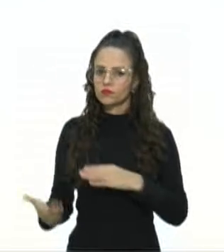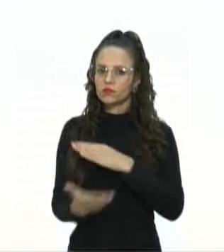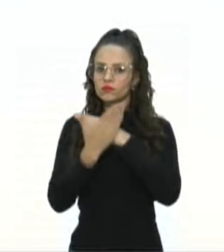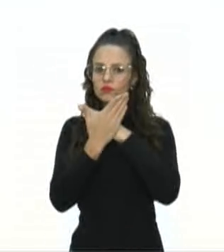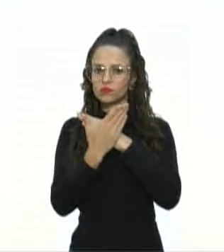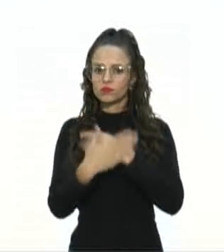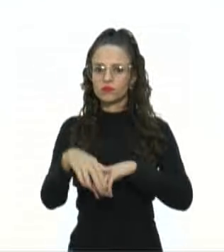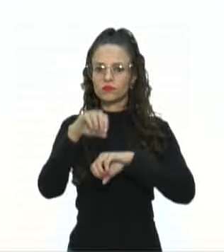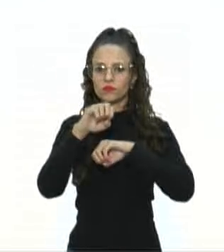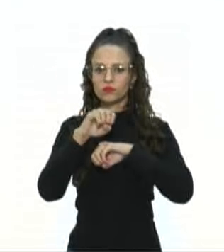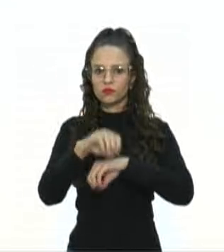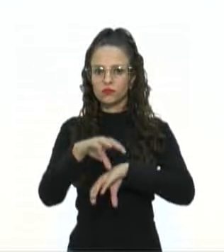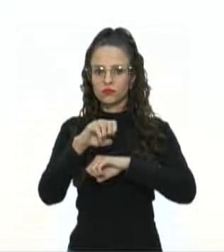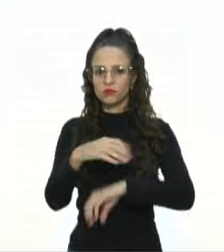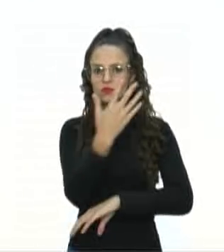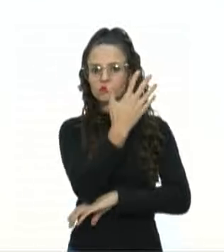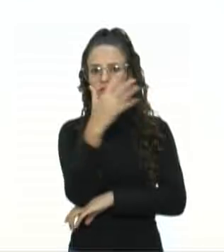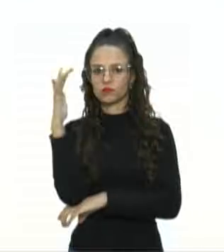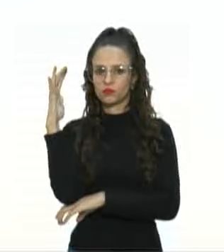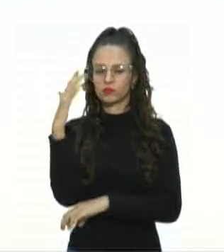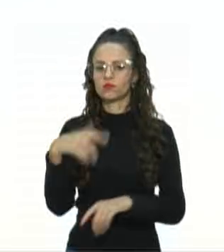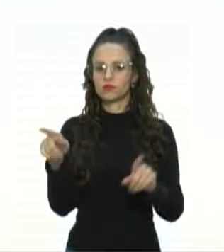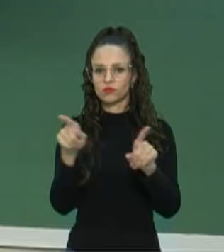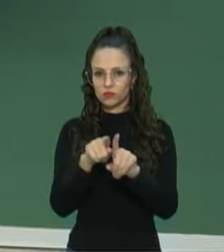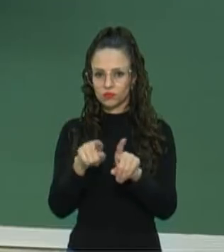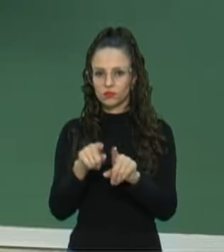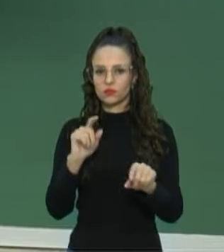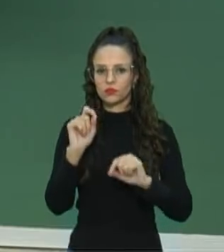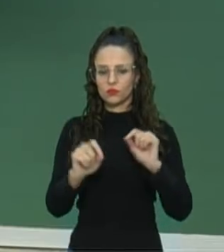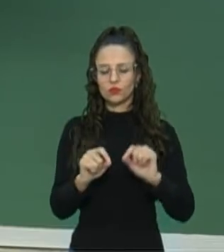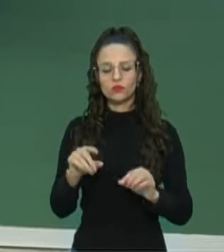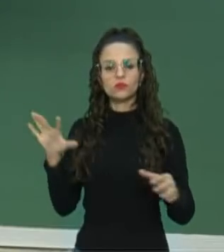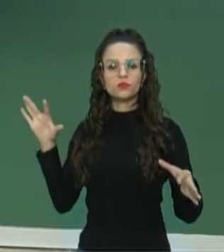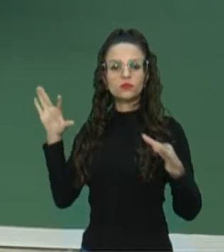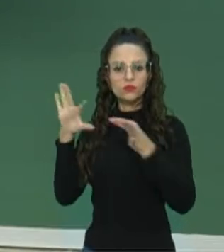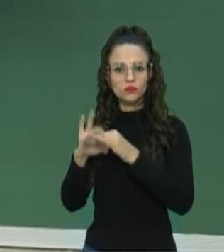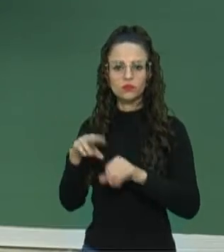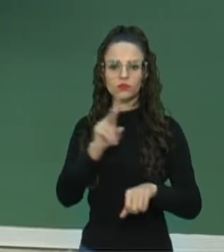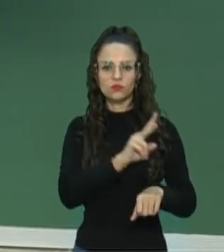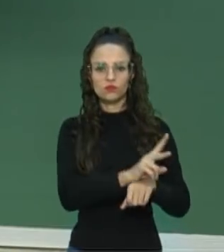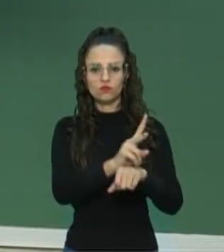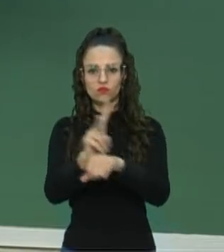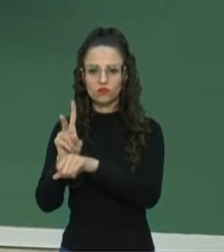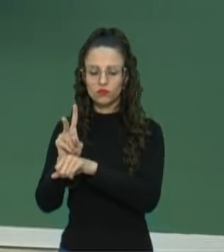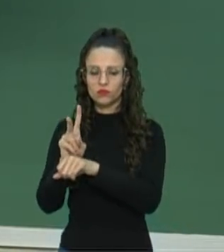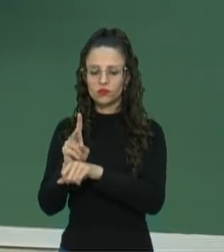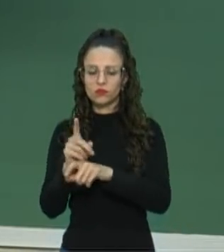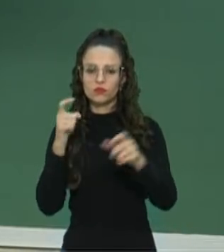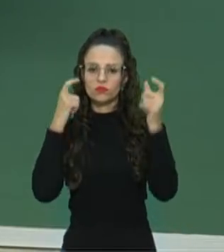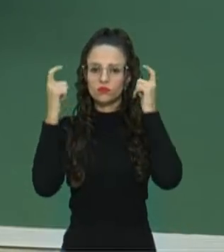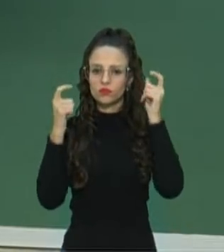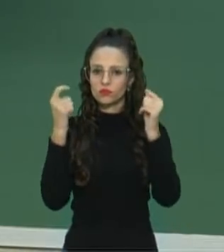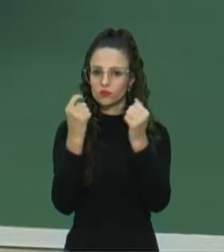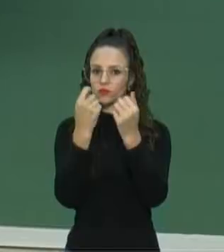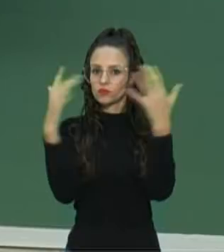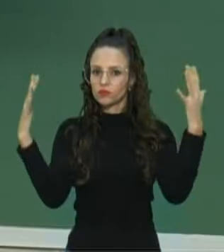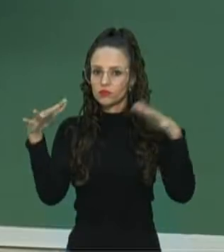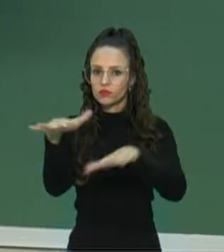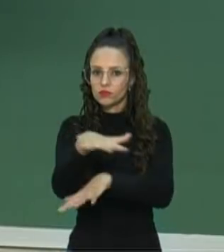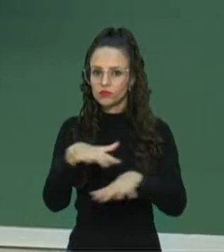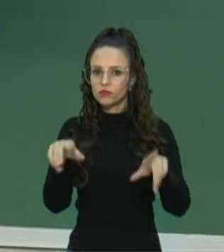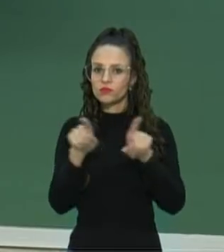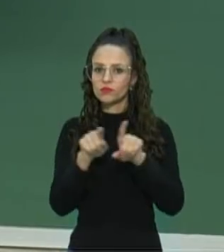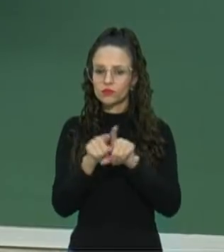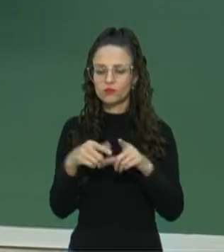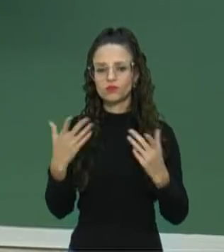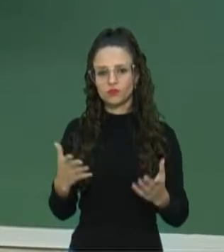a educação ambiental. Né? Então também alia-se o cuidado ambiental, a preocupação ambiental na prática da atividade. Né?